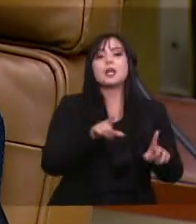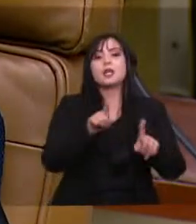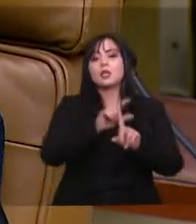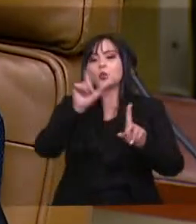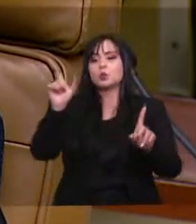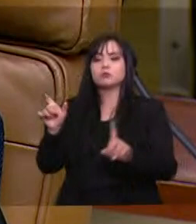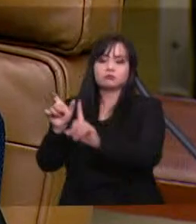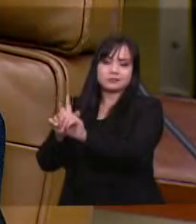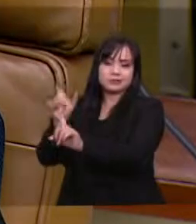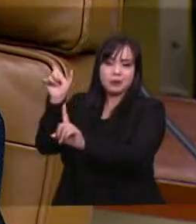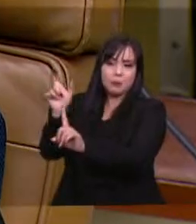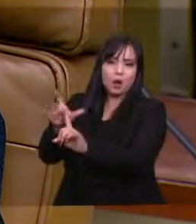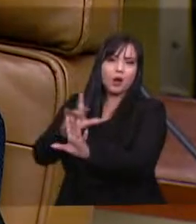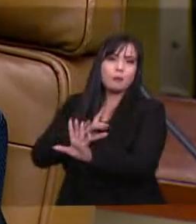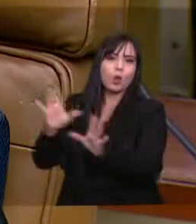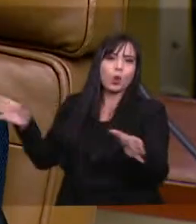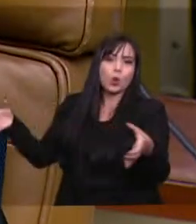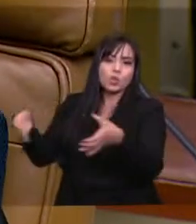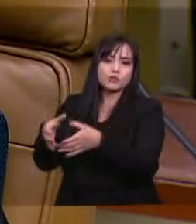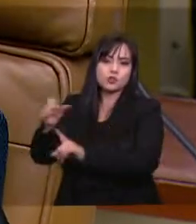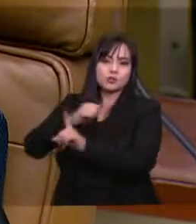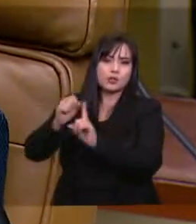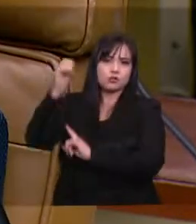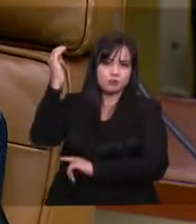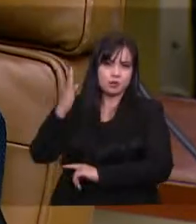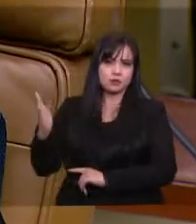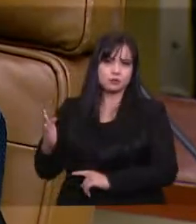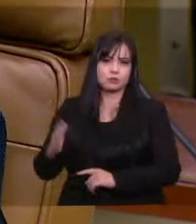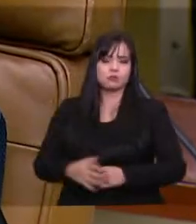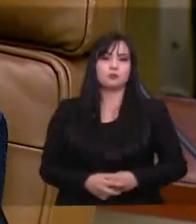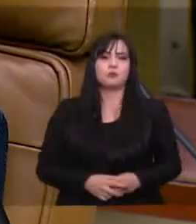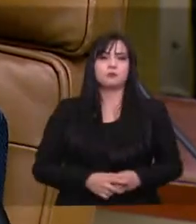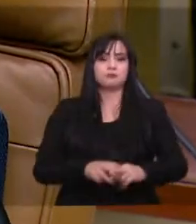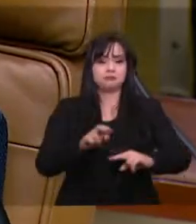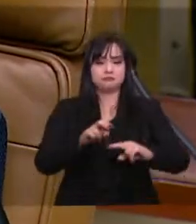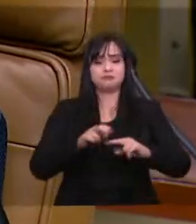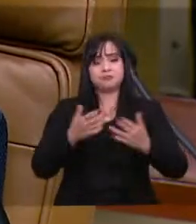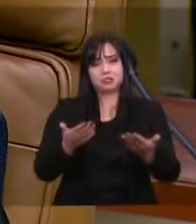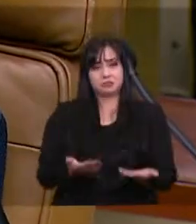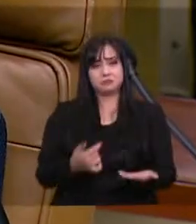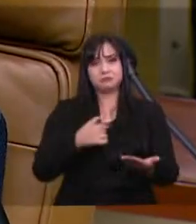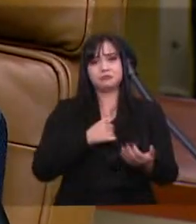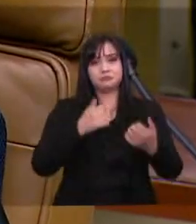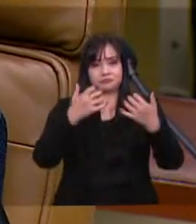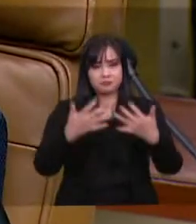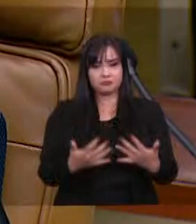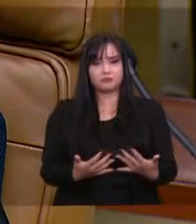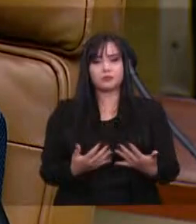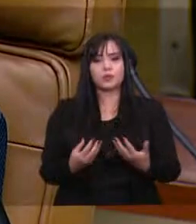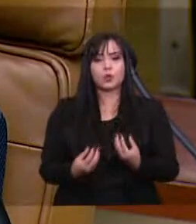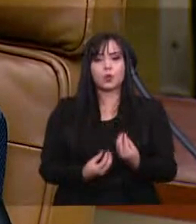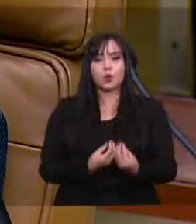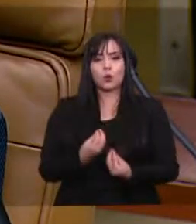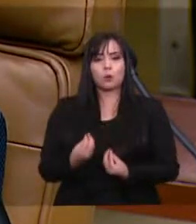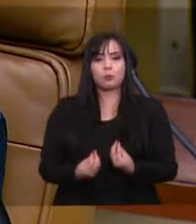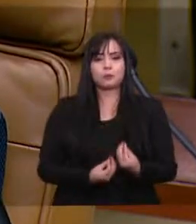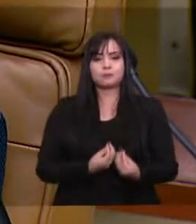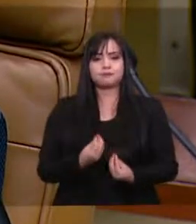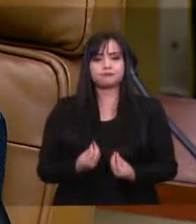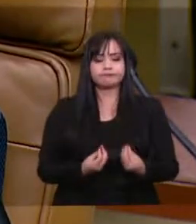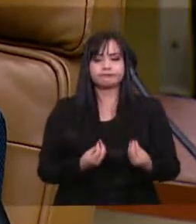dano moral coletivo ocasionadas sociedade brasileira razão pela qual repultos configurados os